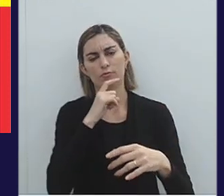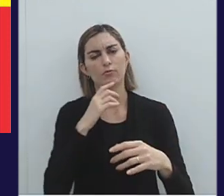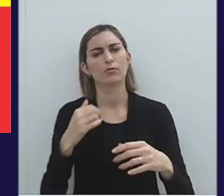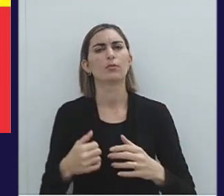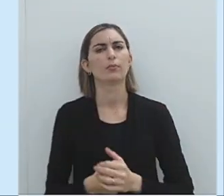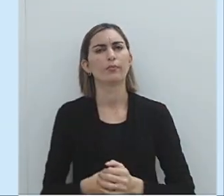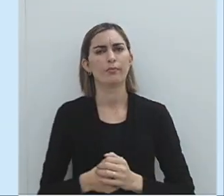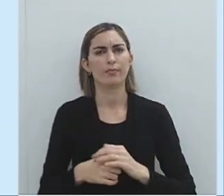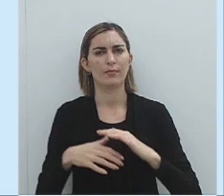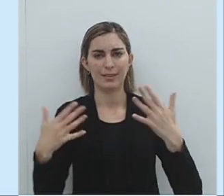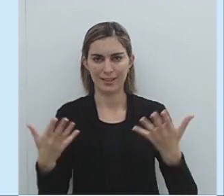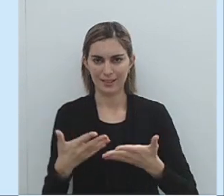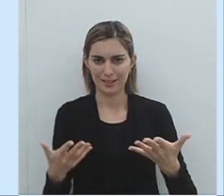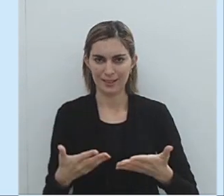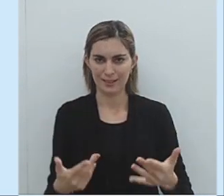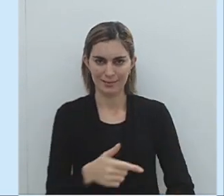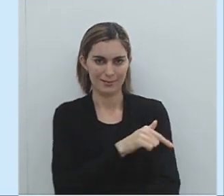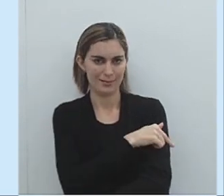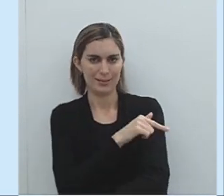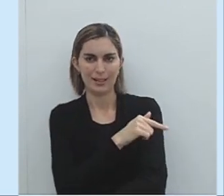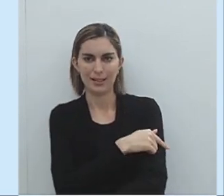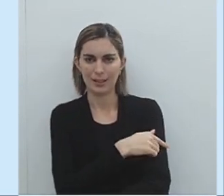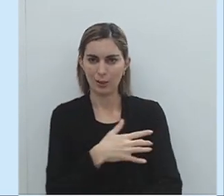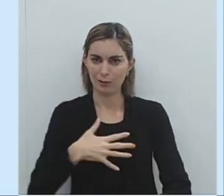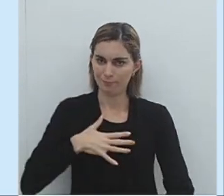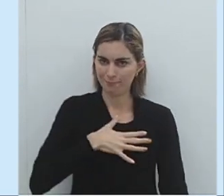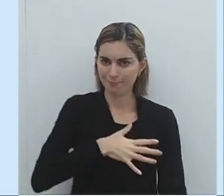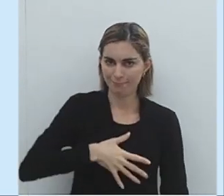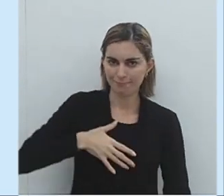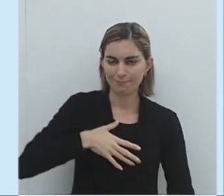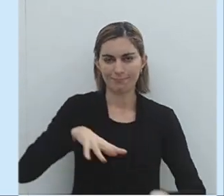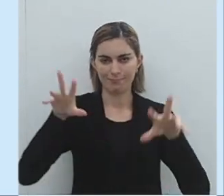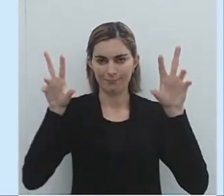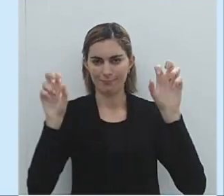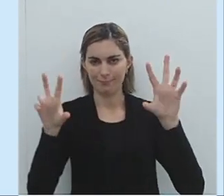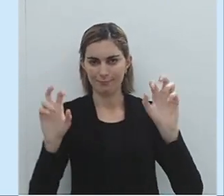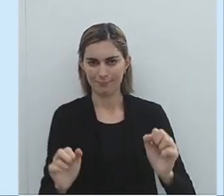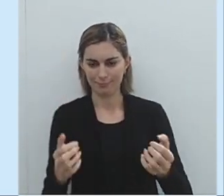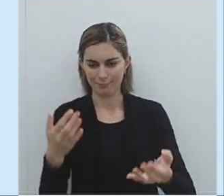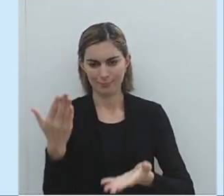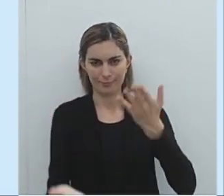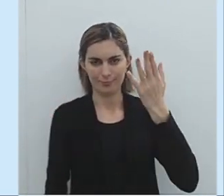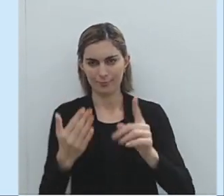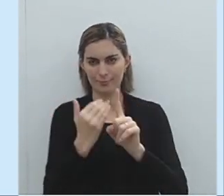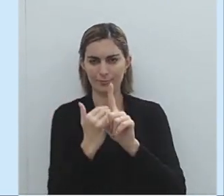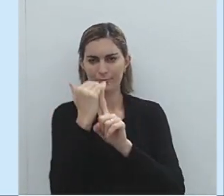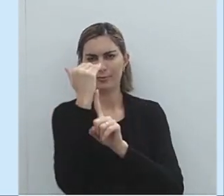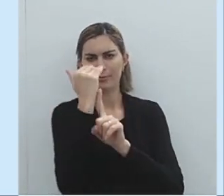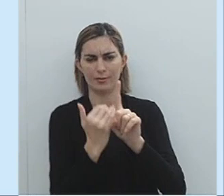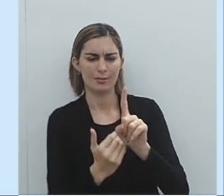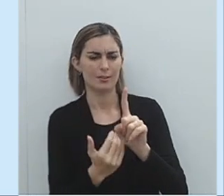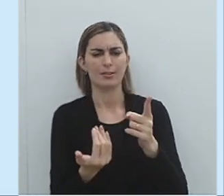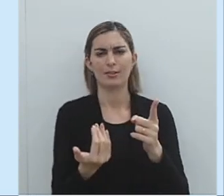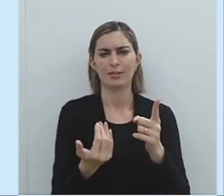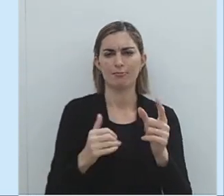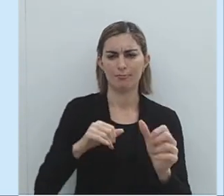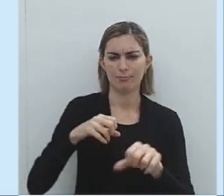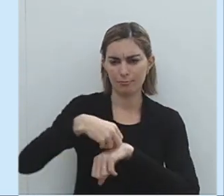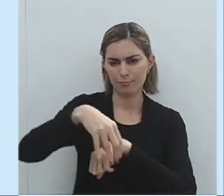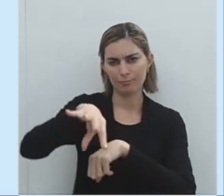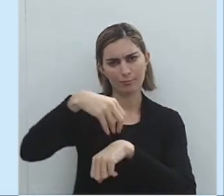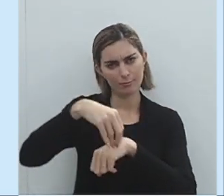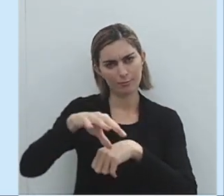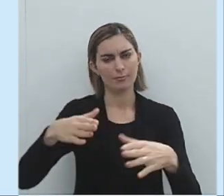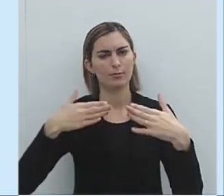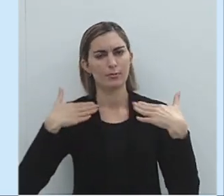frio. E aí, galerinha do sétimo ano, gostaram do assunto do equilíbrio térmico, sobre essa questão da